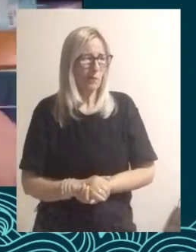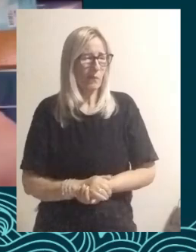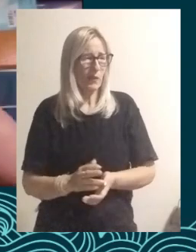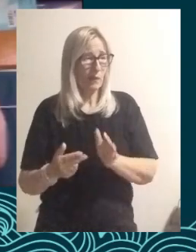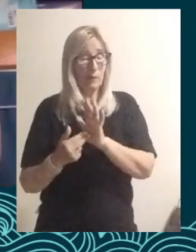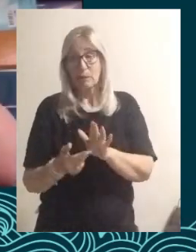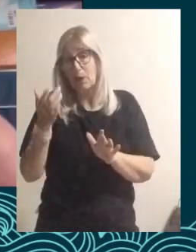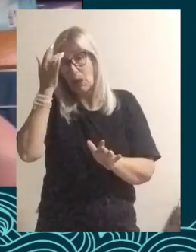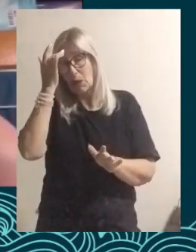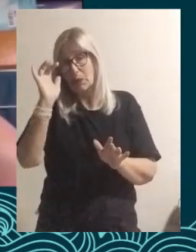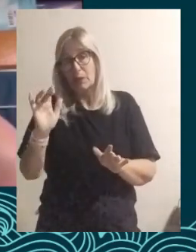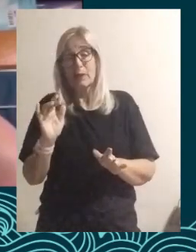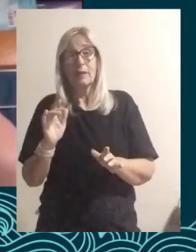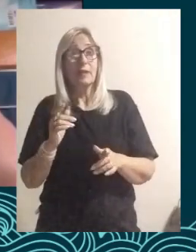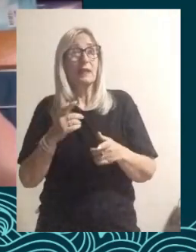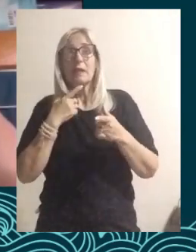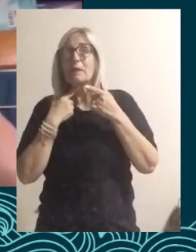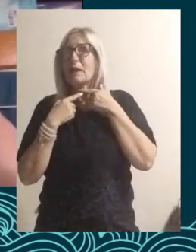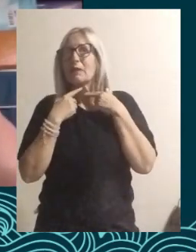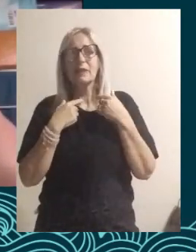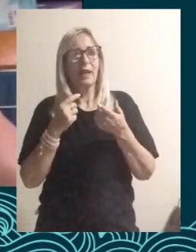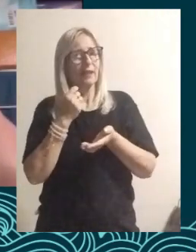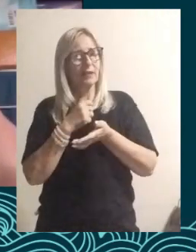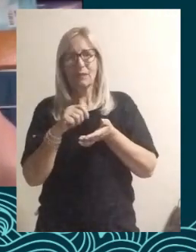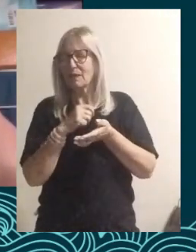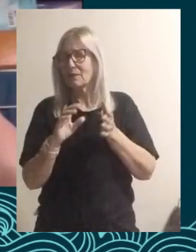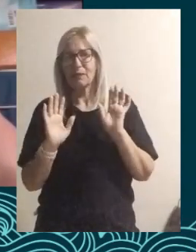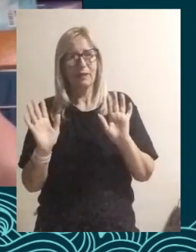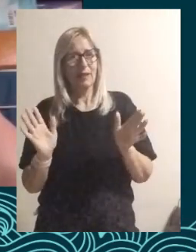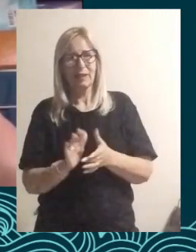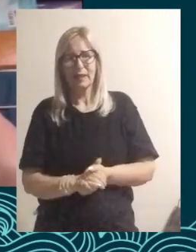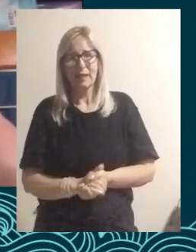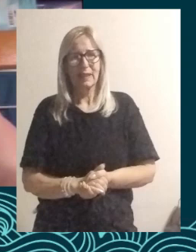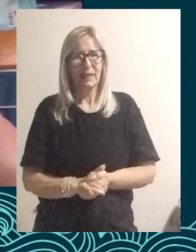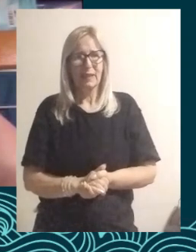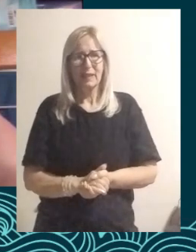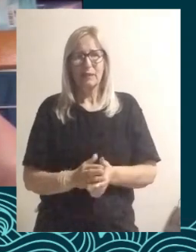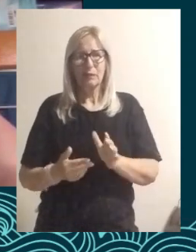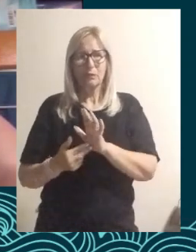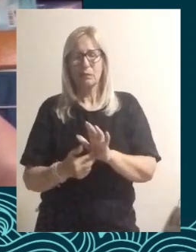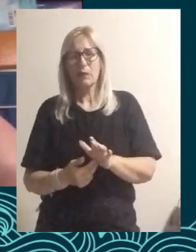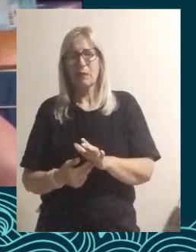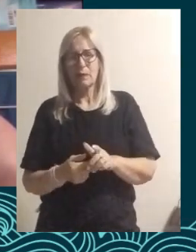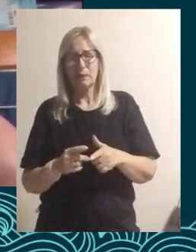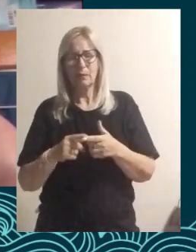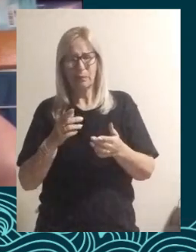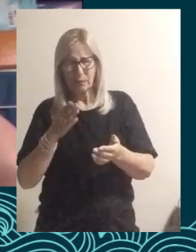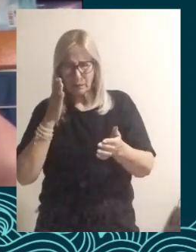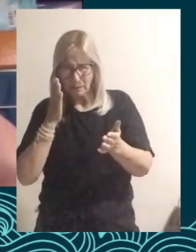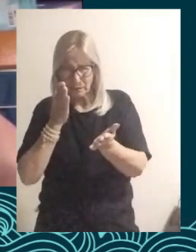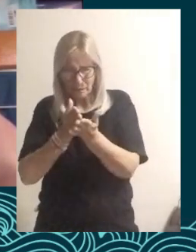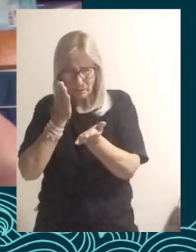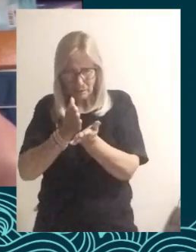Uhum. Eu acho que nem sempre dá vontade de escrever, muitas vezes não dá vontade. Acho que principalmente quem